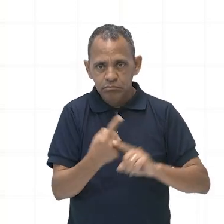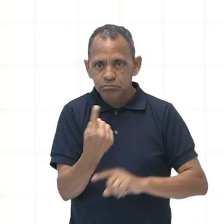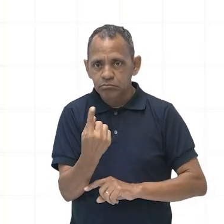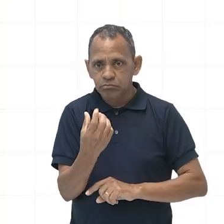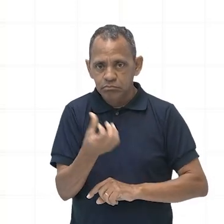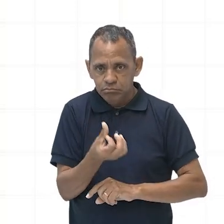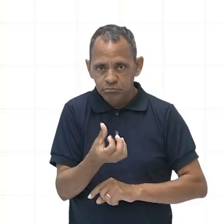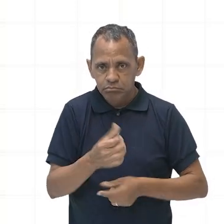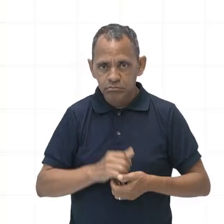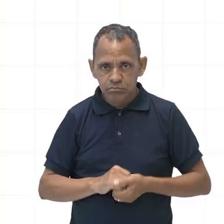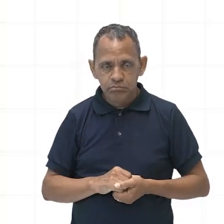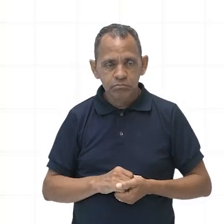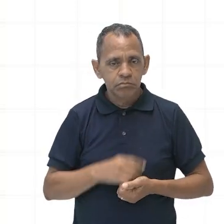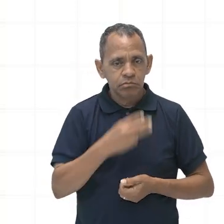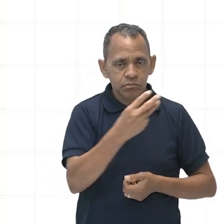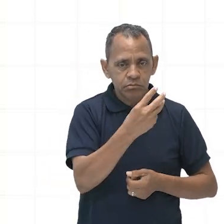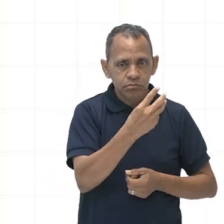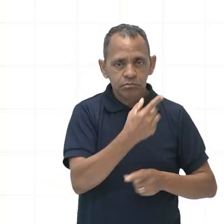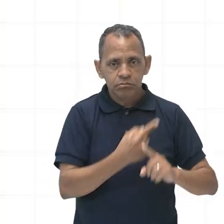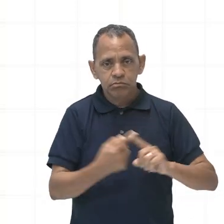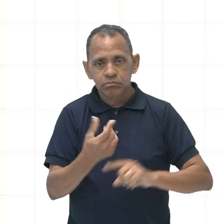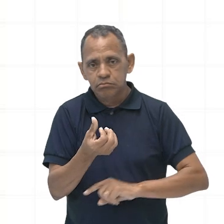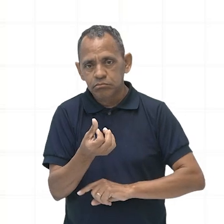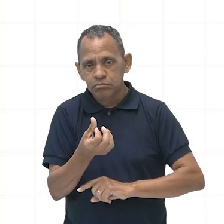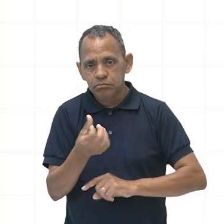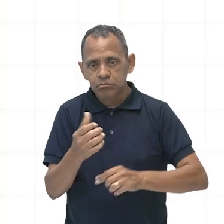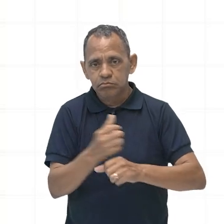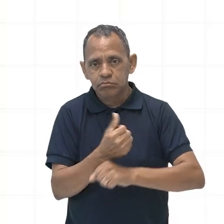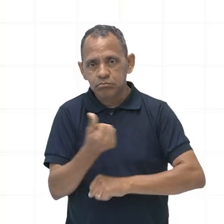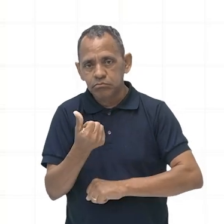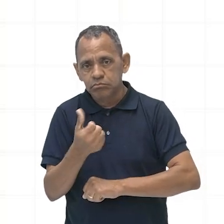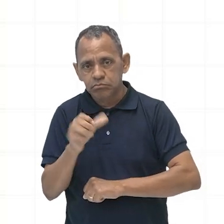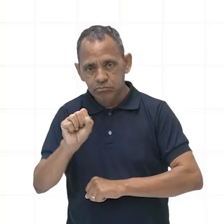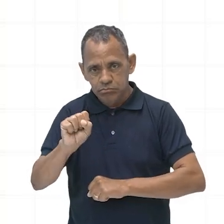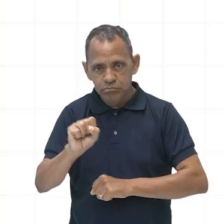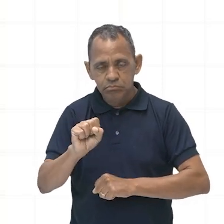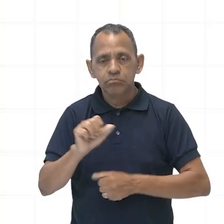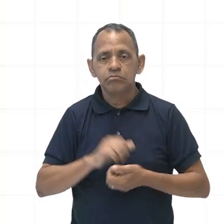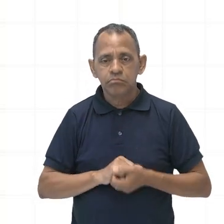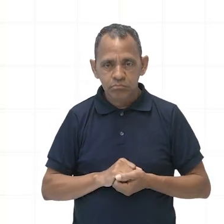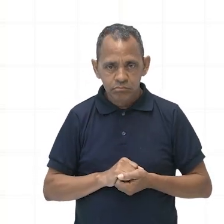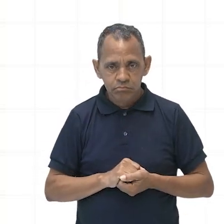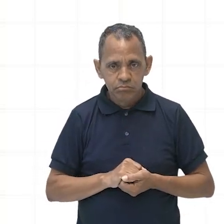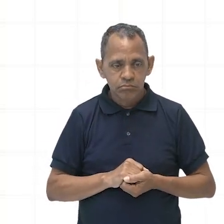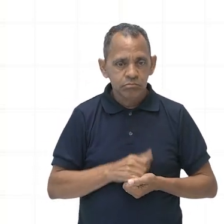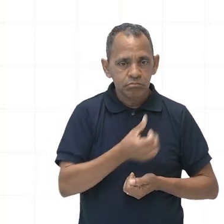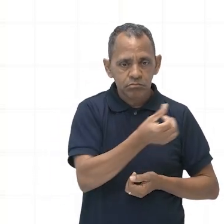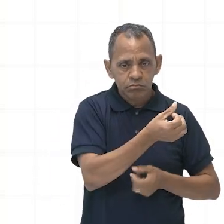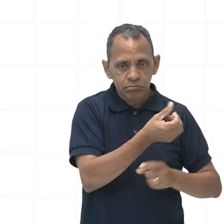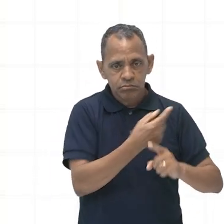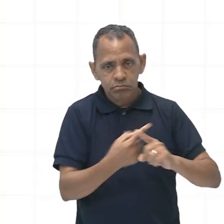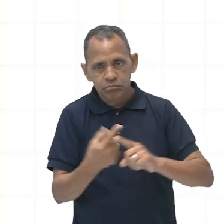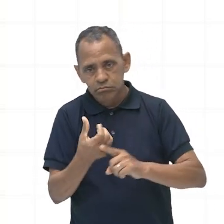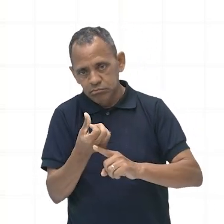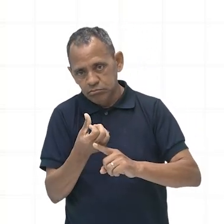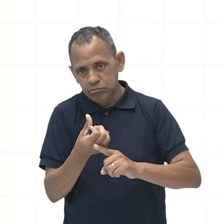16. 3 vezes 6, 18, vai 1. E 6 vezes 6,